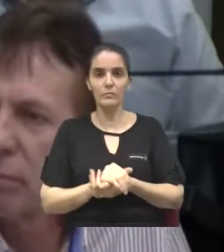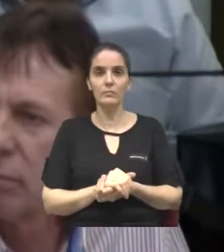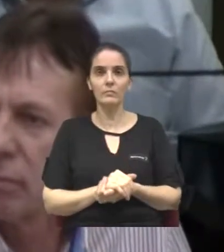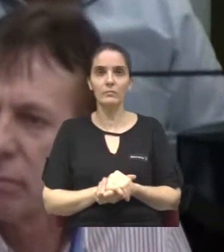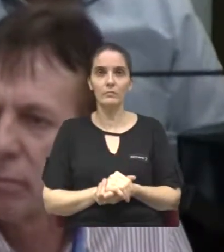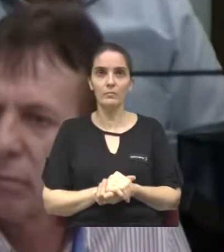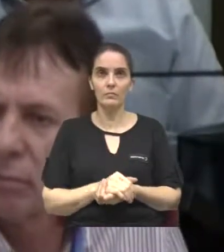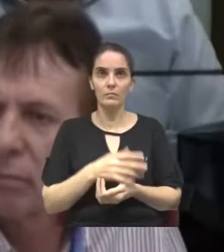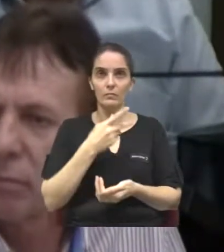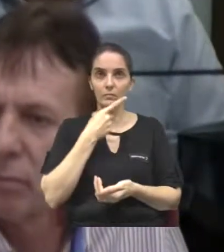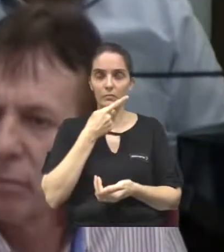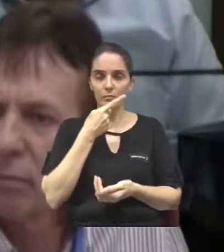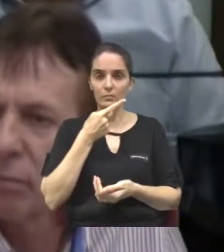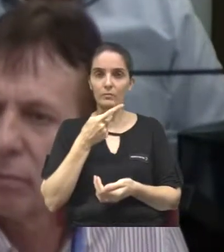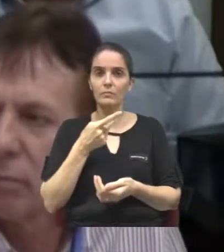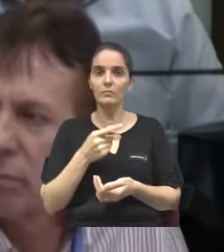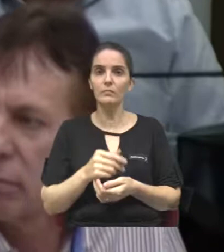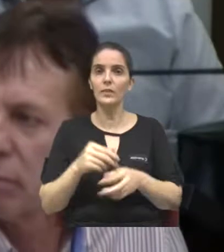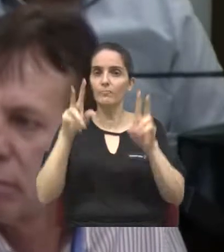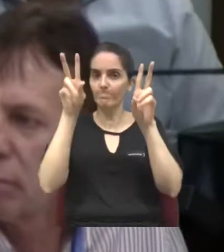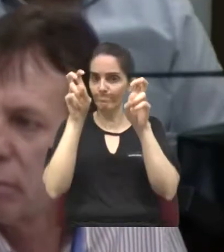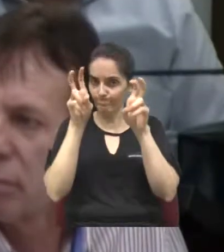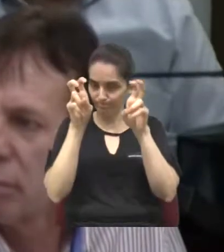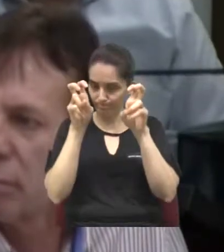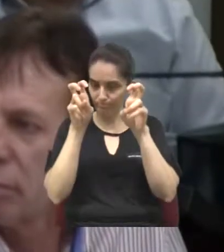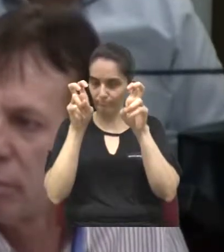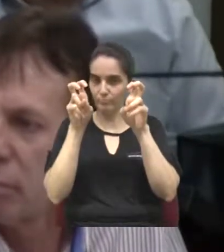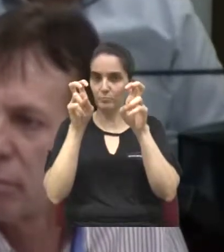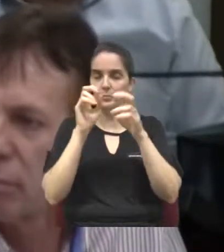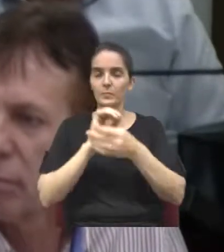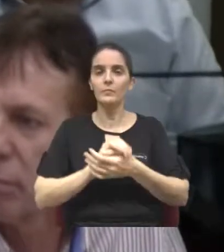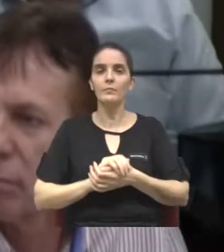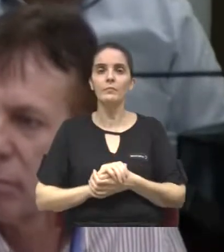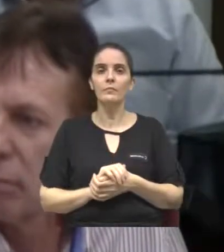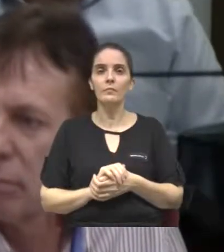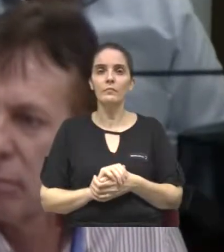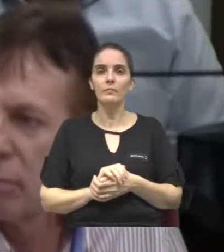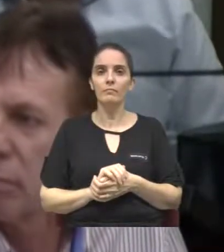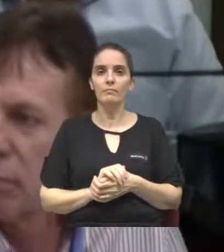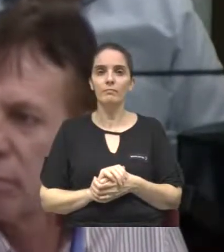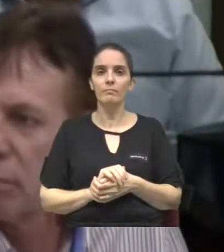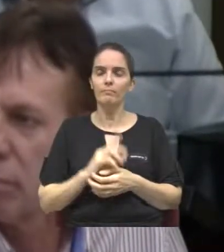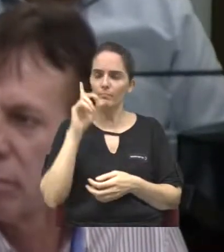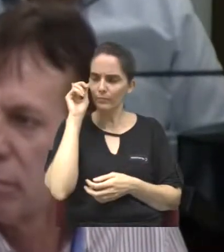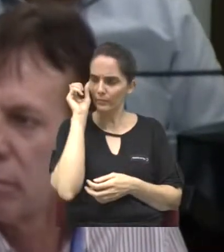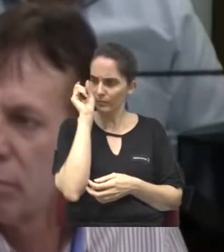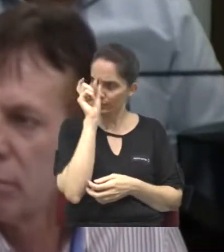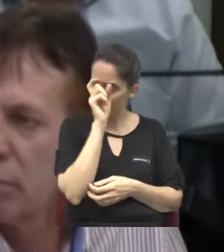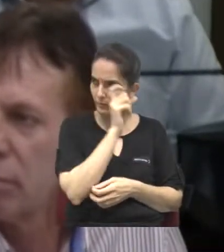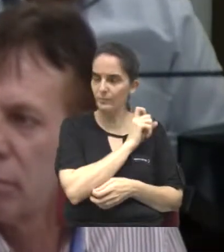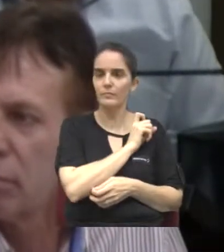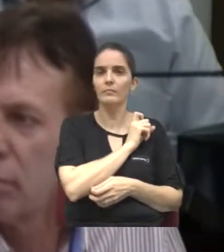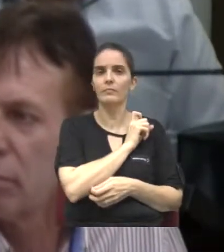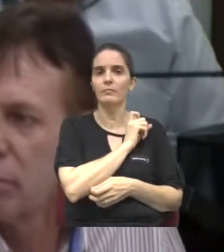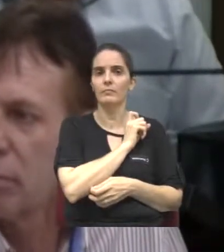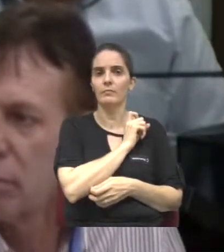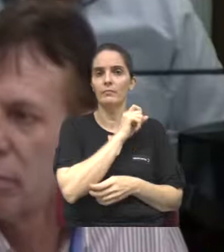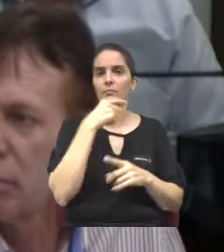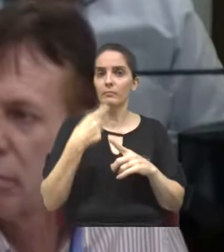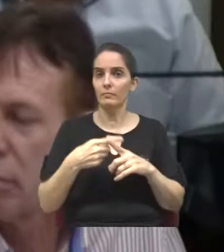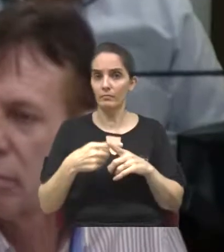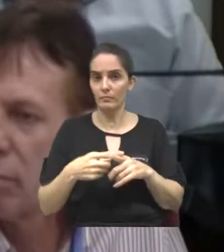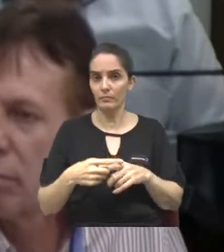Dizer sobre esse tema, vereadora, é algo que é espinhoso. Por diversas